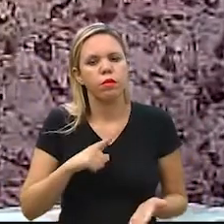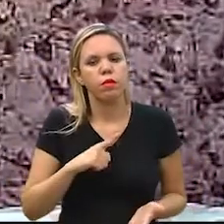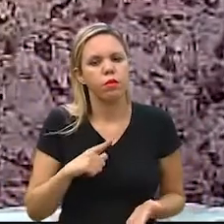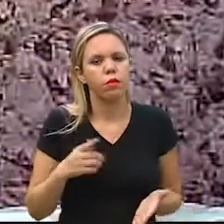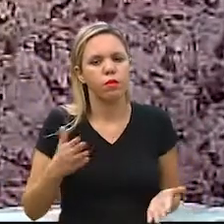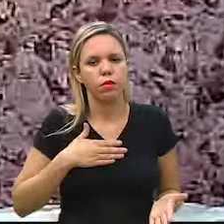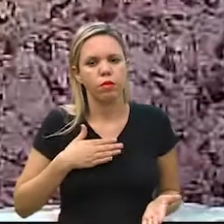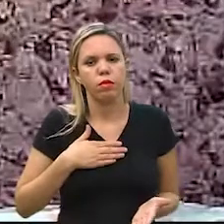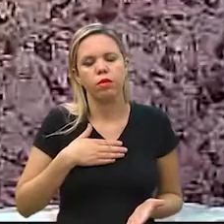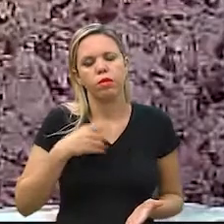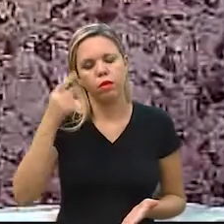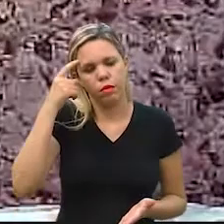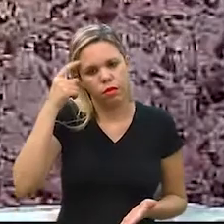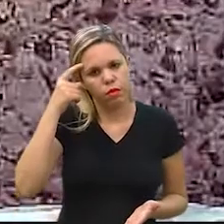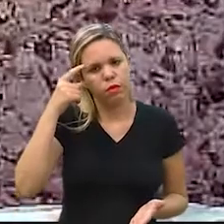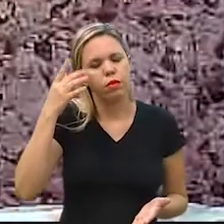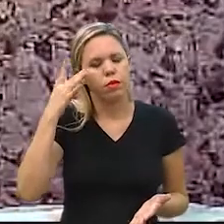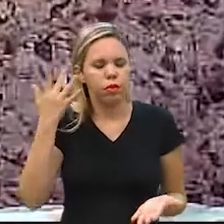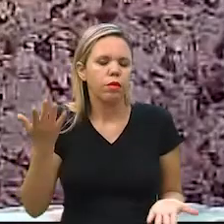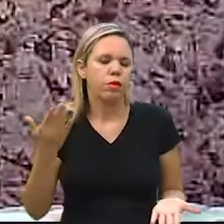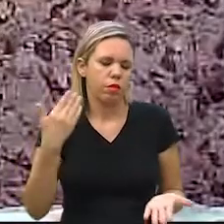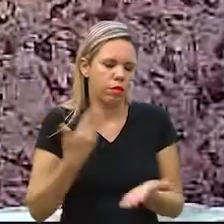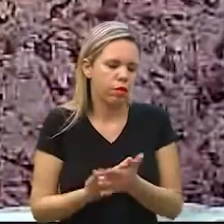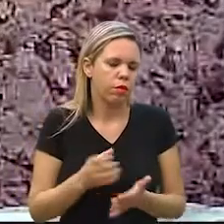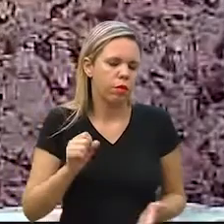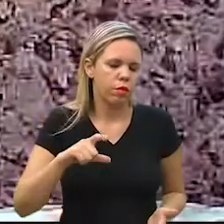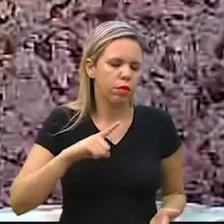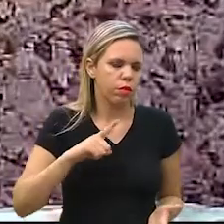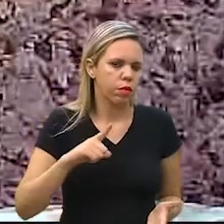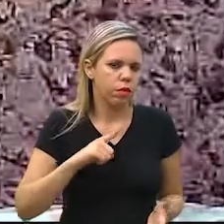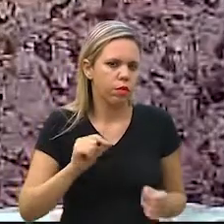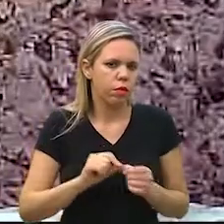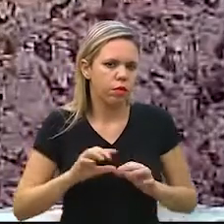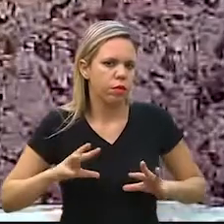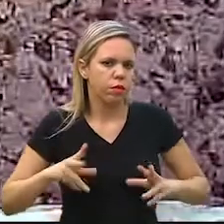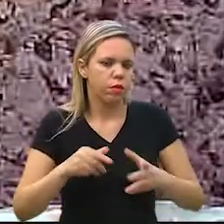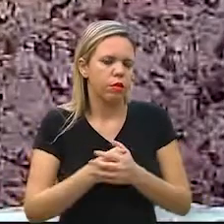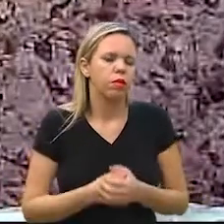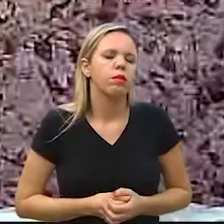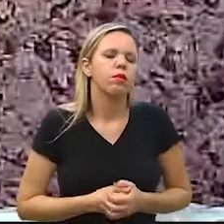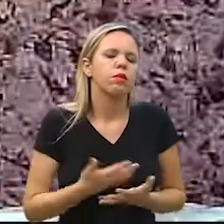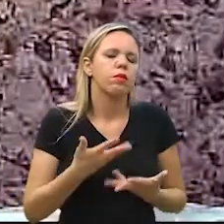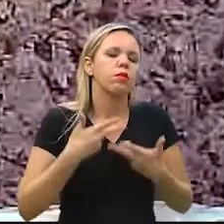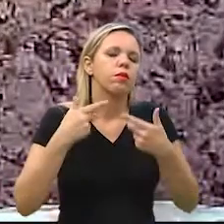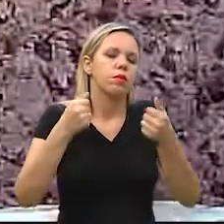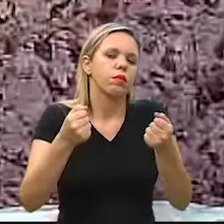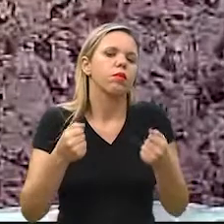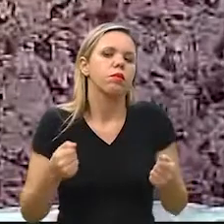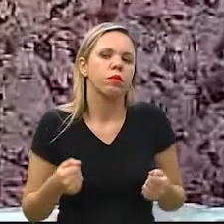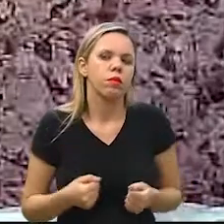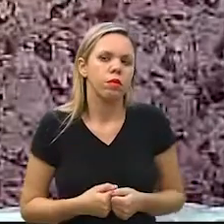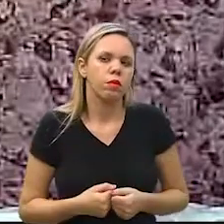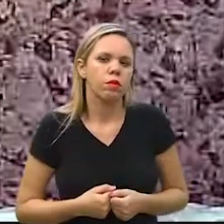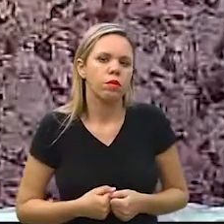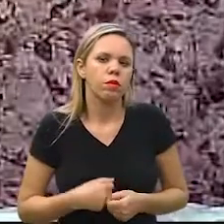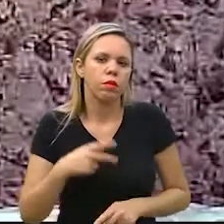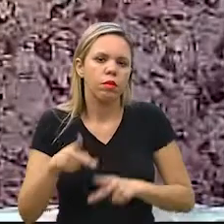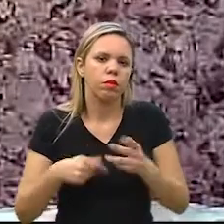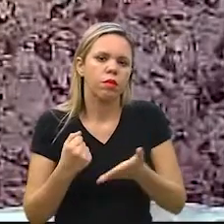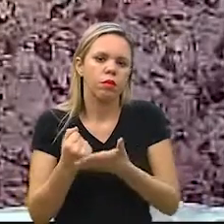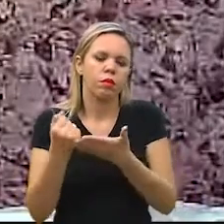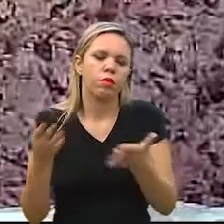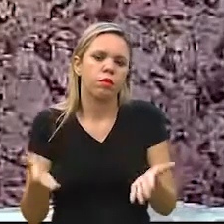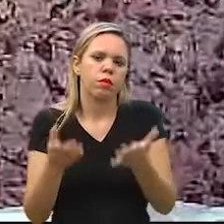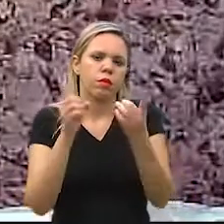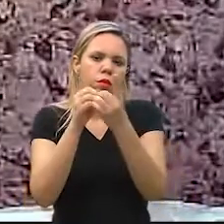é minha ideia fixa, e nós temos que fazer de tudo para melhorar a condição da população,